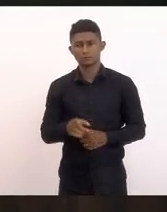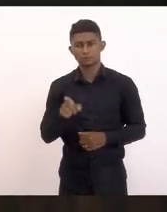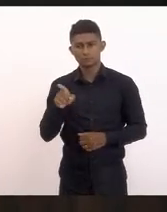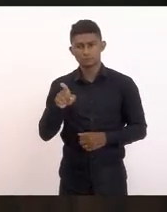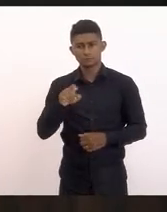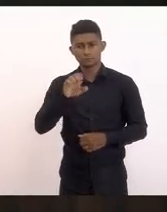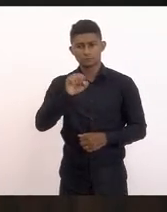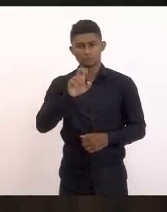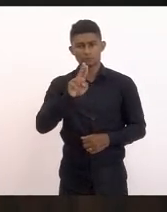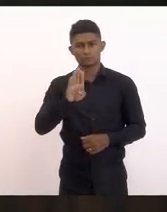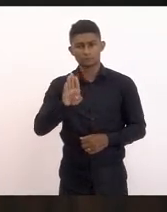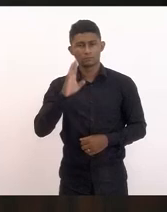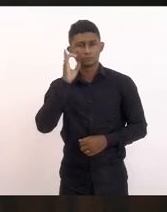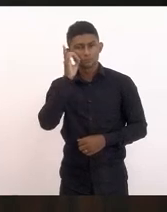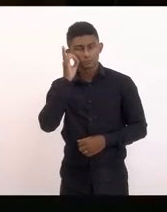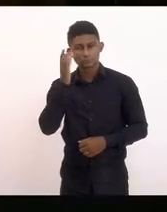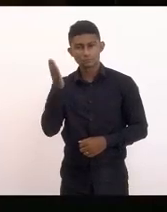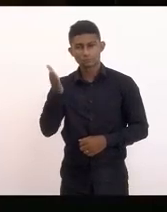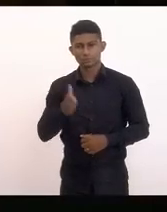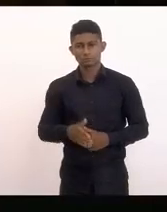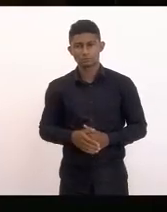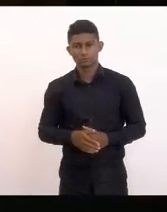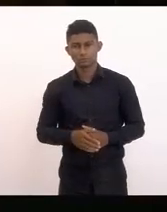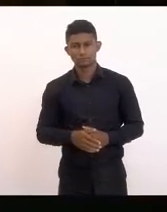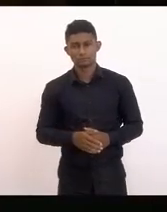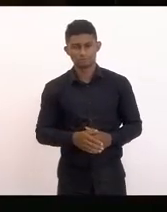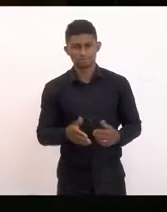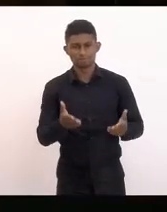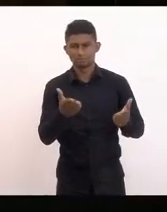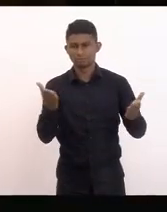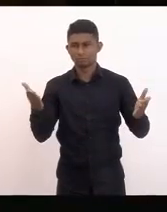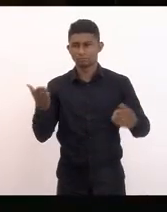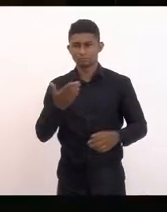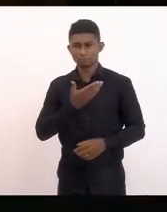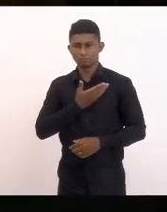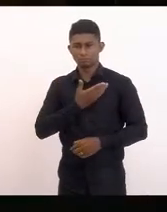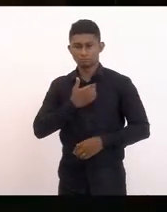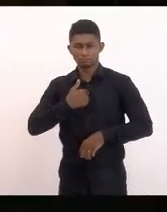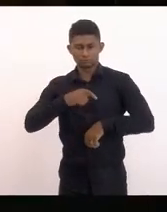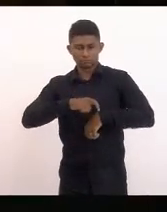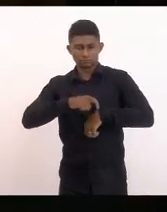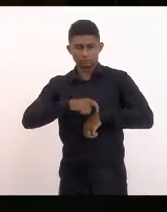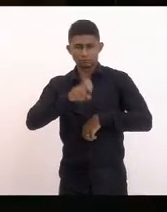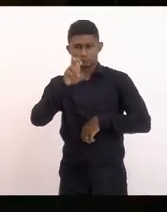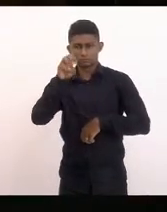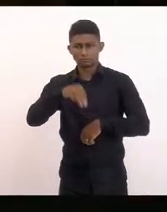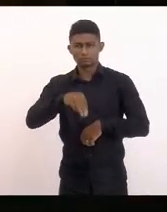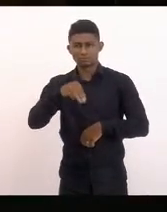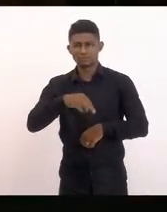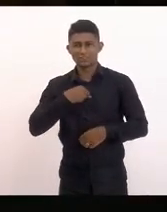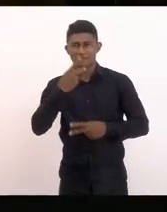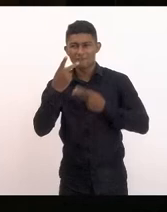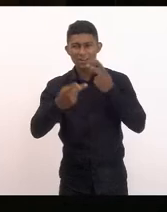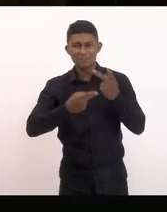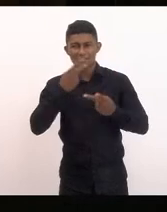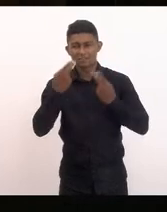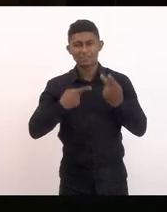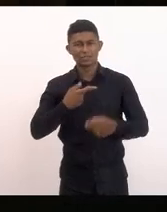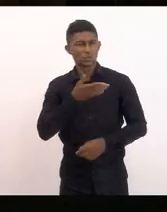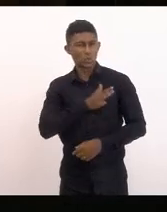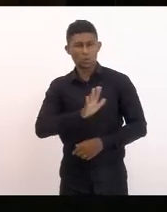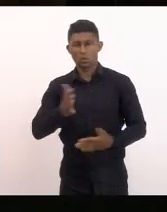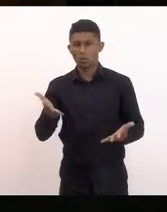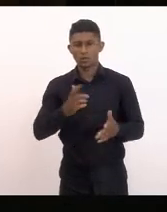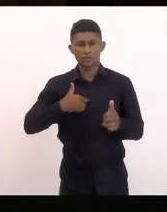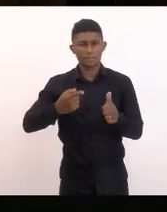Sub, por favor. Meus amigos, não vou precisar de 5 minutos, porque eu não gosto de falar. Hoje é a primeira vez que eu estou aqui